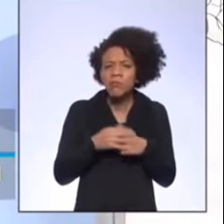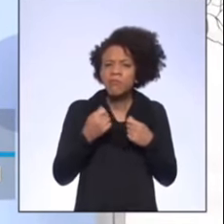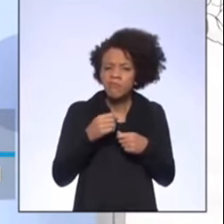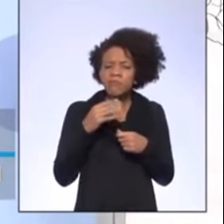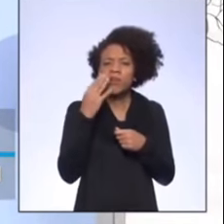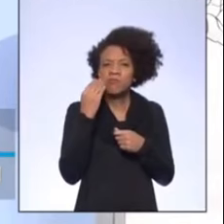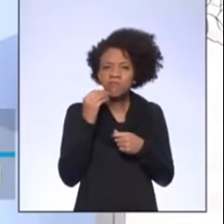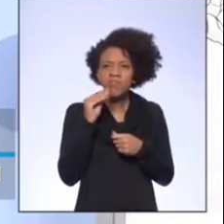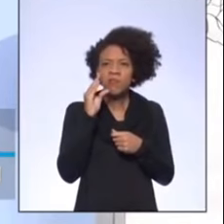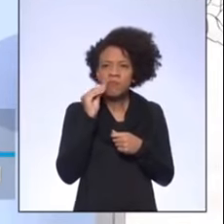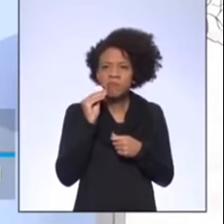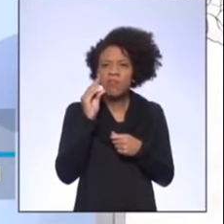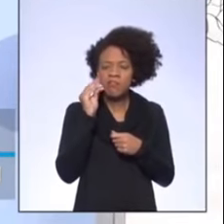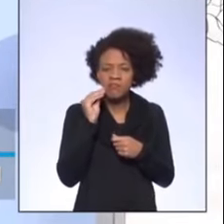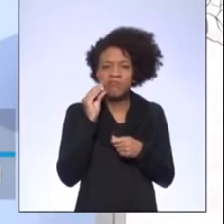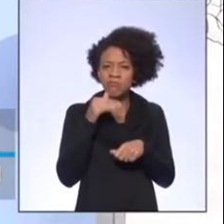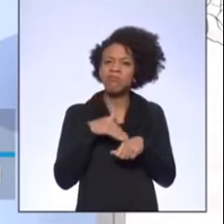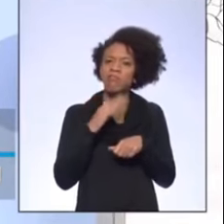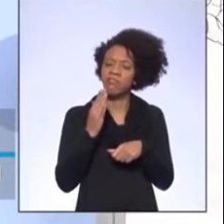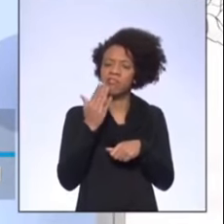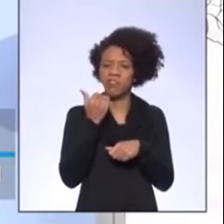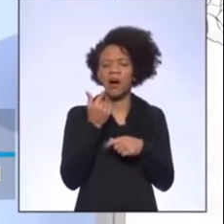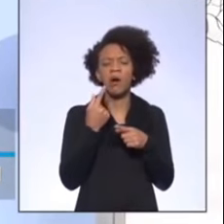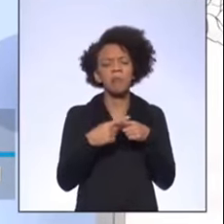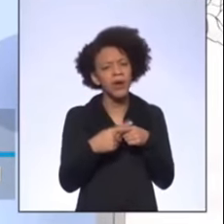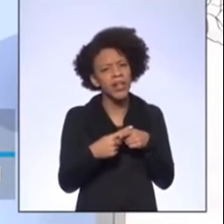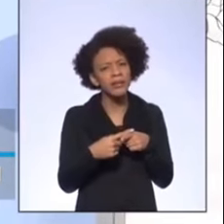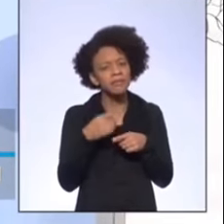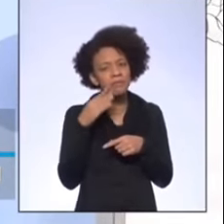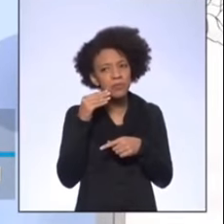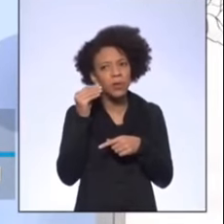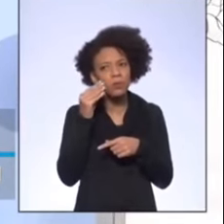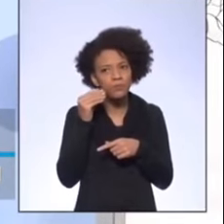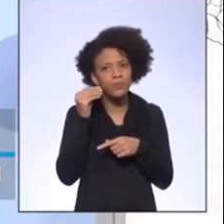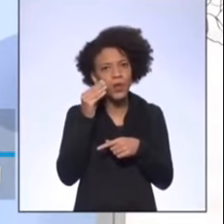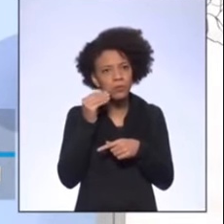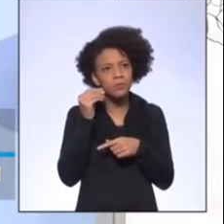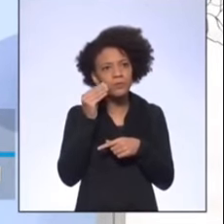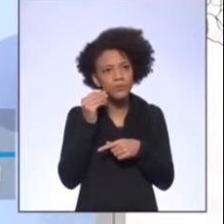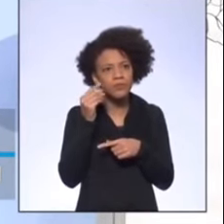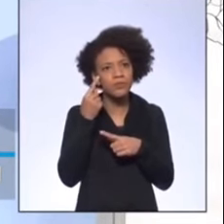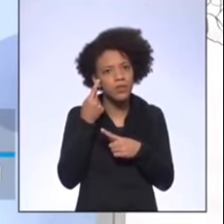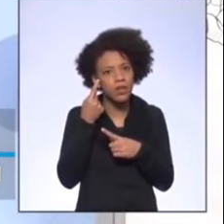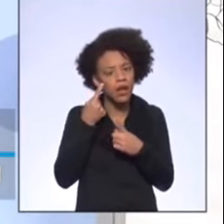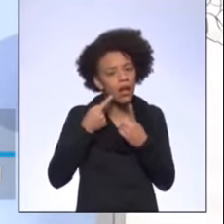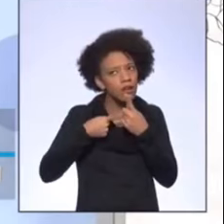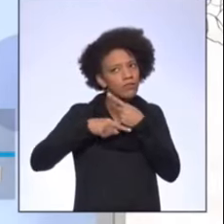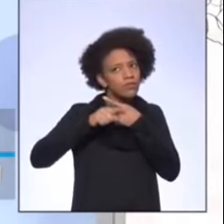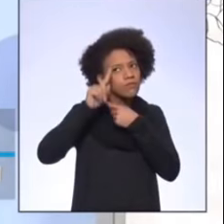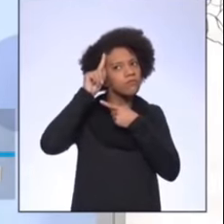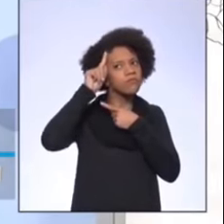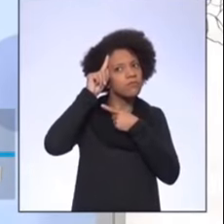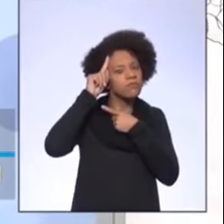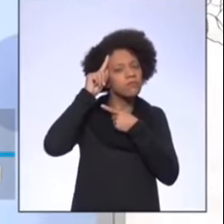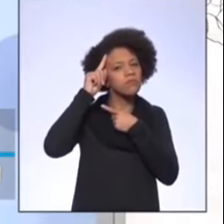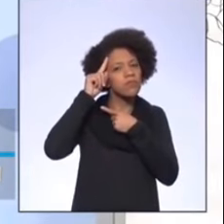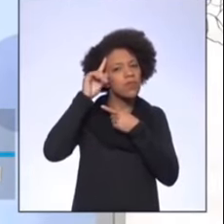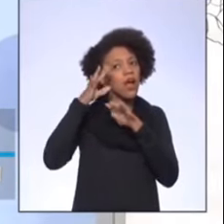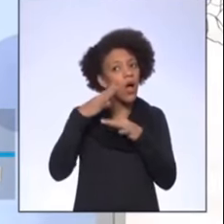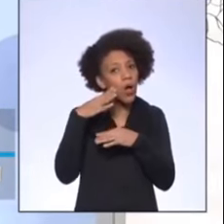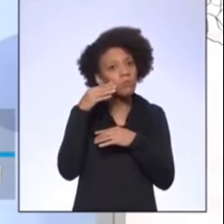mastigar muito bem a comida. Por quê? Quando eu mastigo muito bem a comida, eu estou passando a informação para o cérebro. Olha, estou